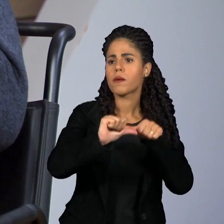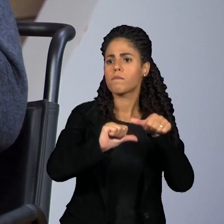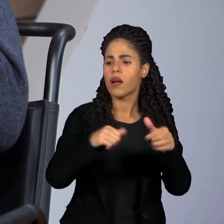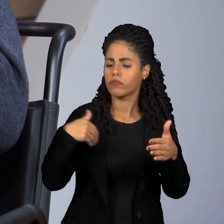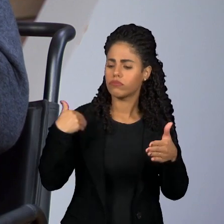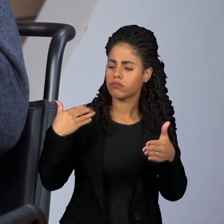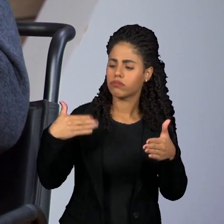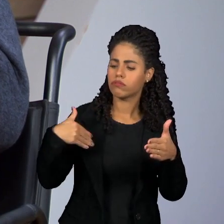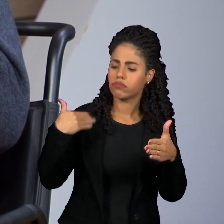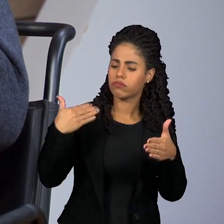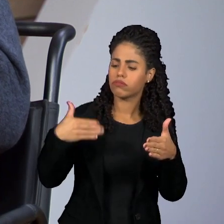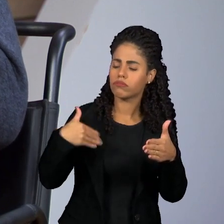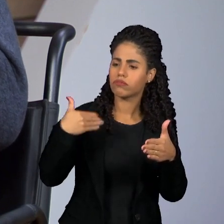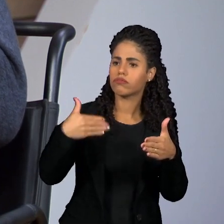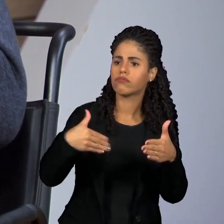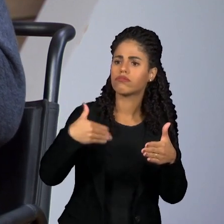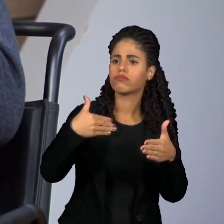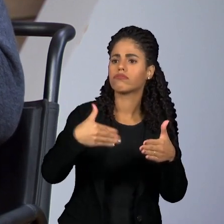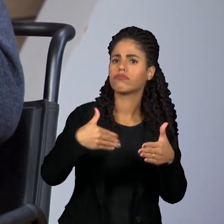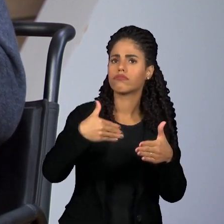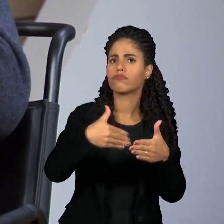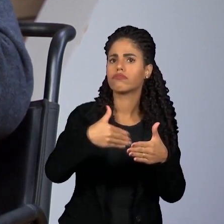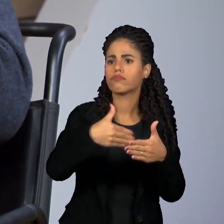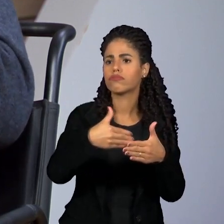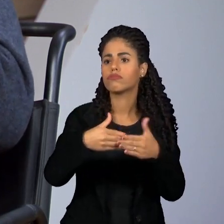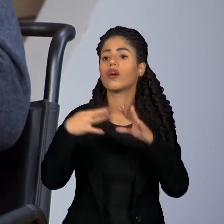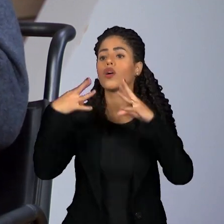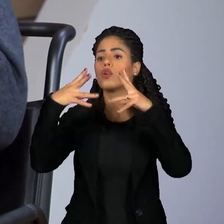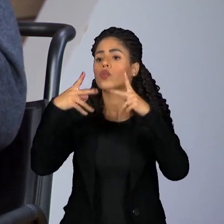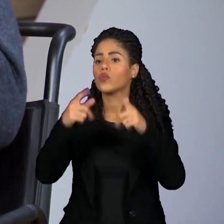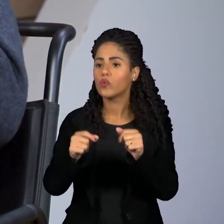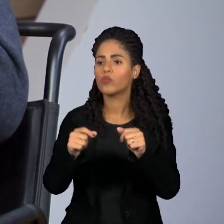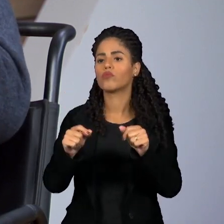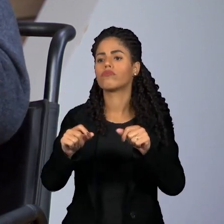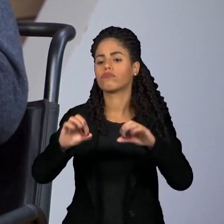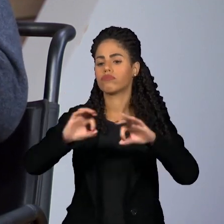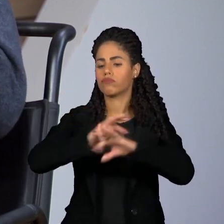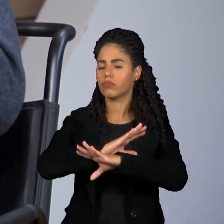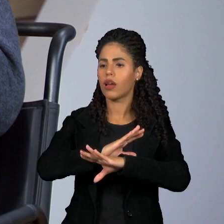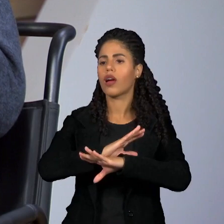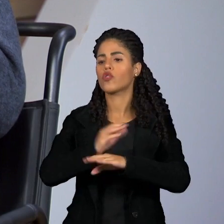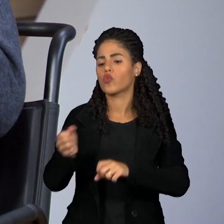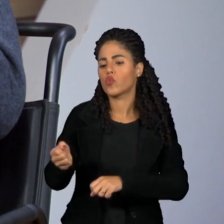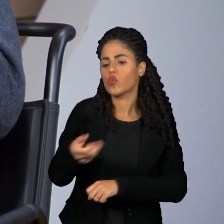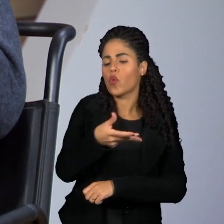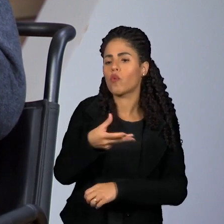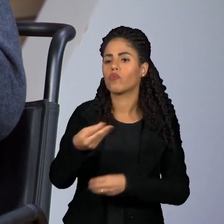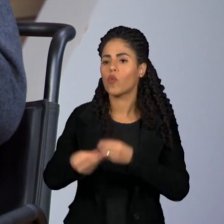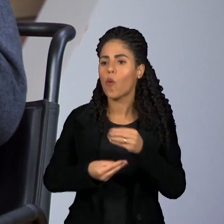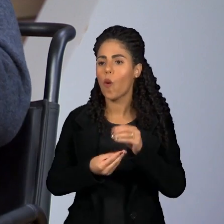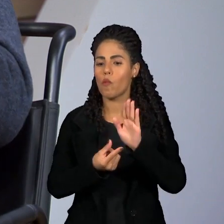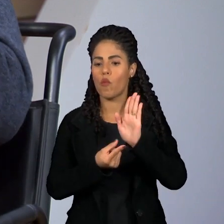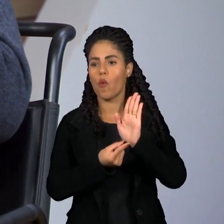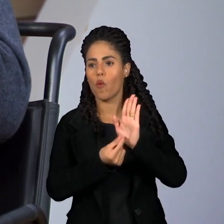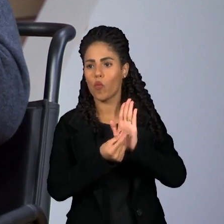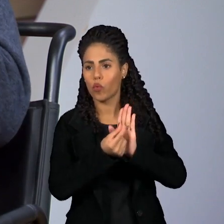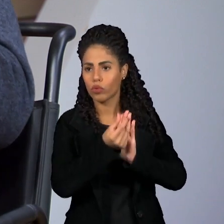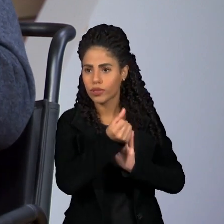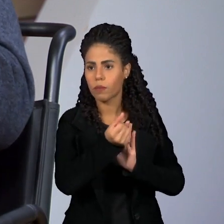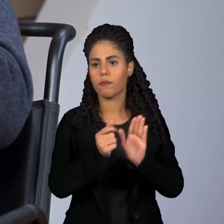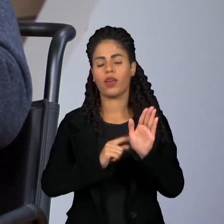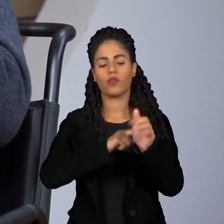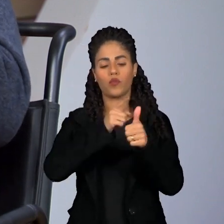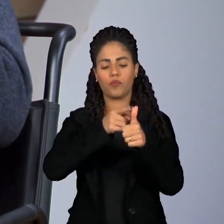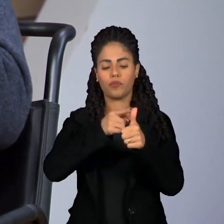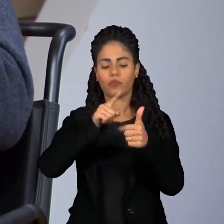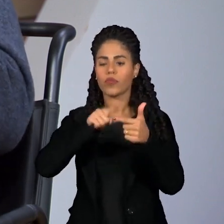eles passaram a institucionalizar essa atuação, através de orçamento impositivo, orçamento